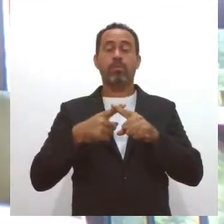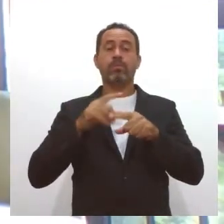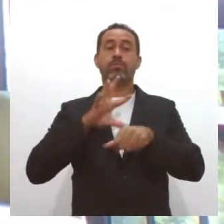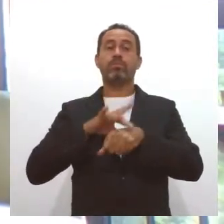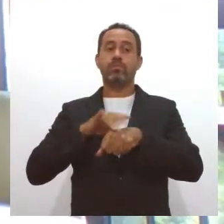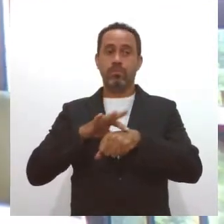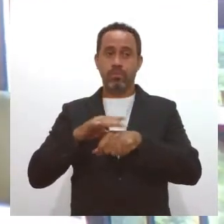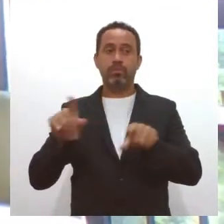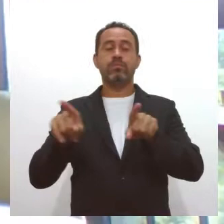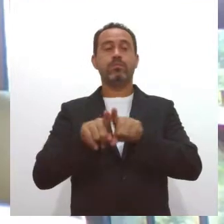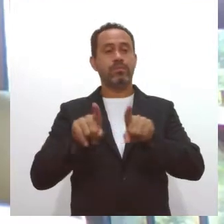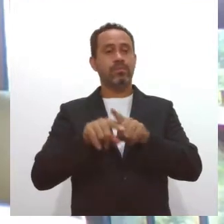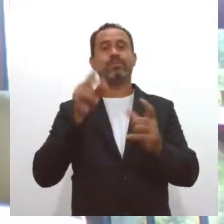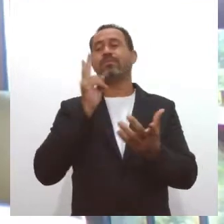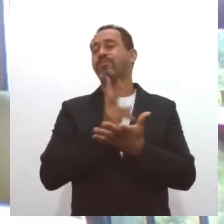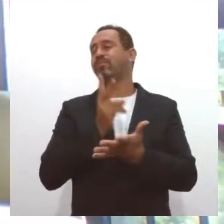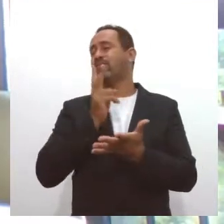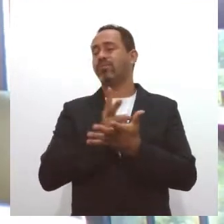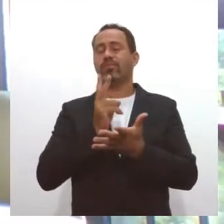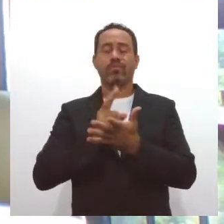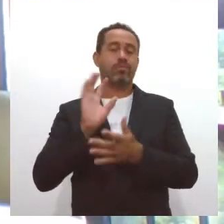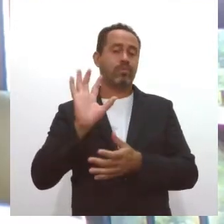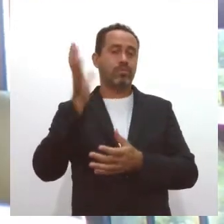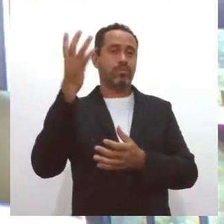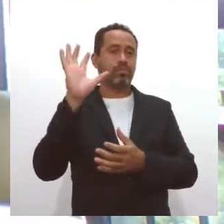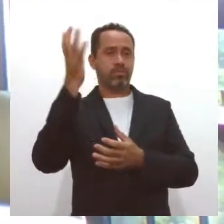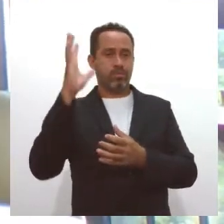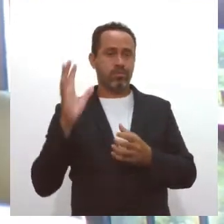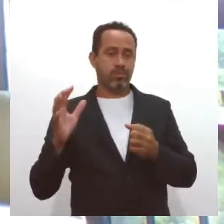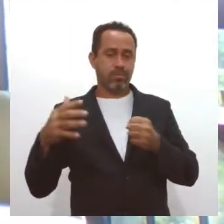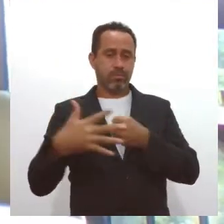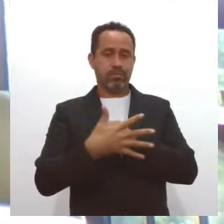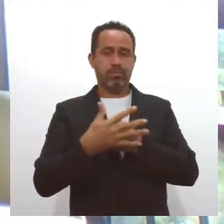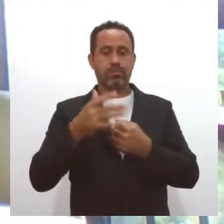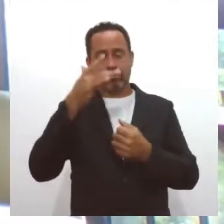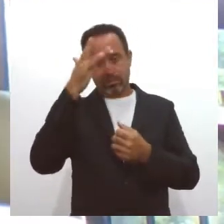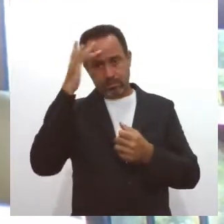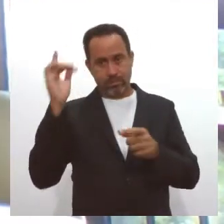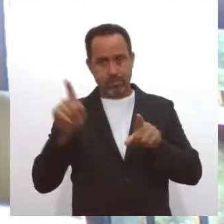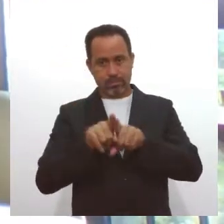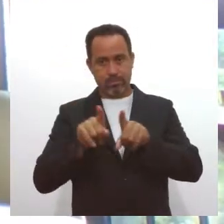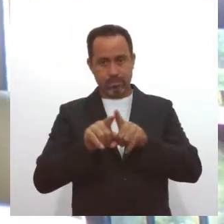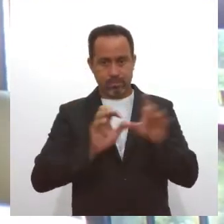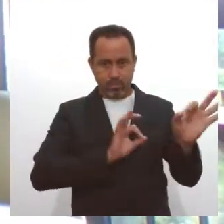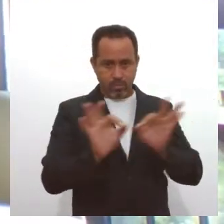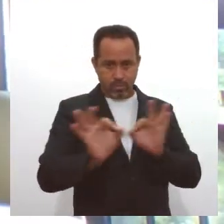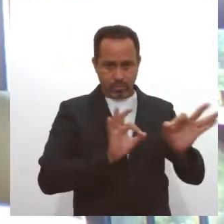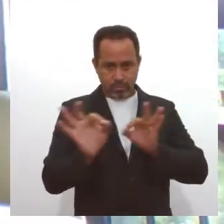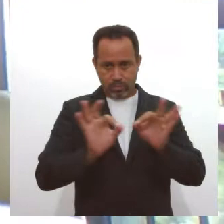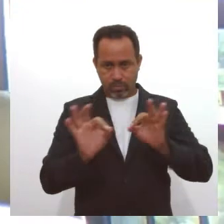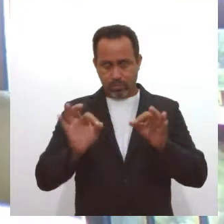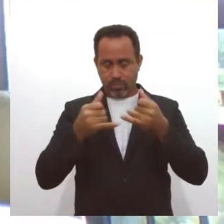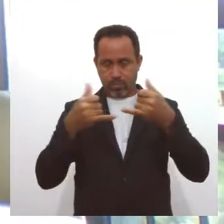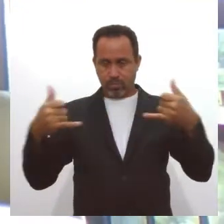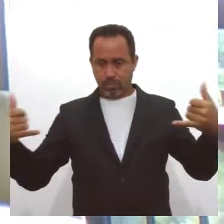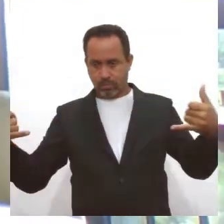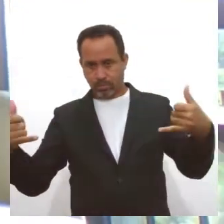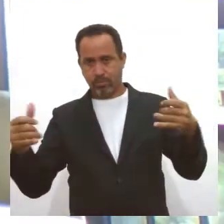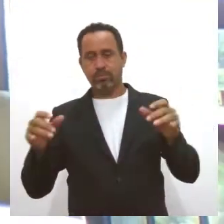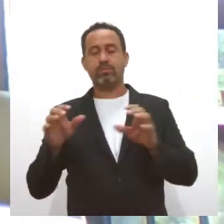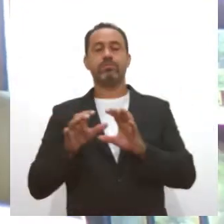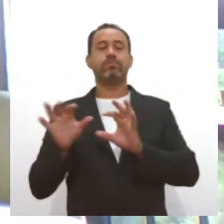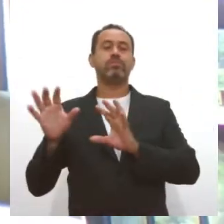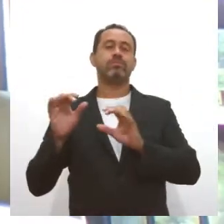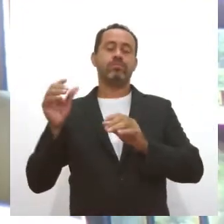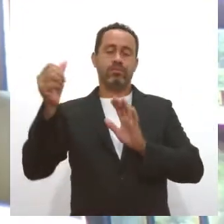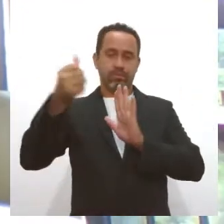também, Valquíria, elas continuavam a acontecer. Então, conseguimos aí estruturar essa rede. O Ministério Público vem monitorando